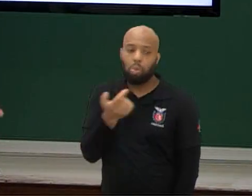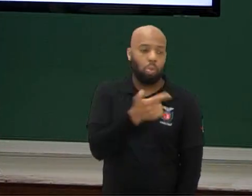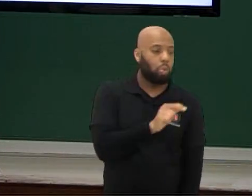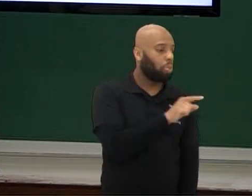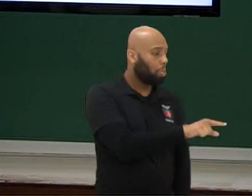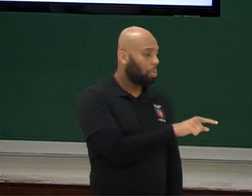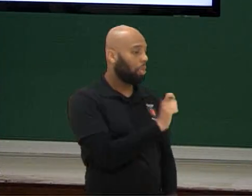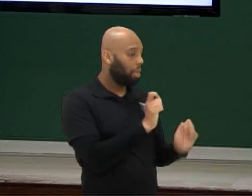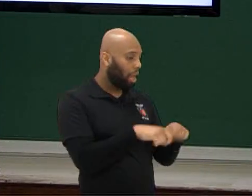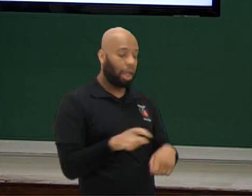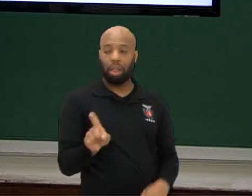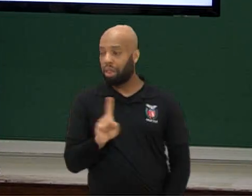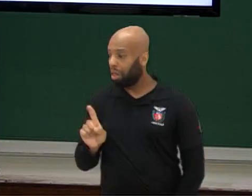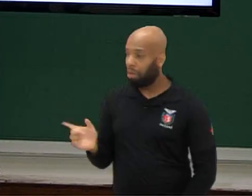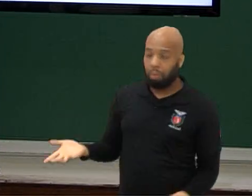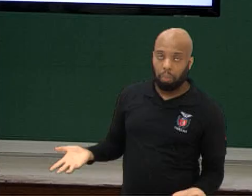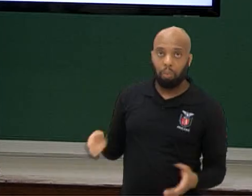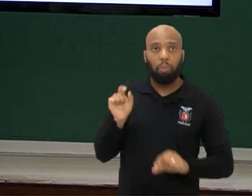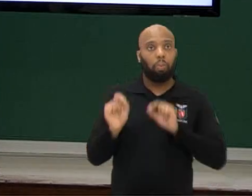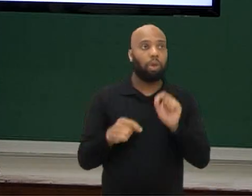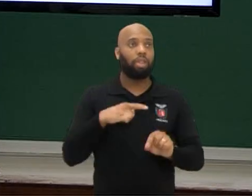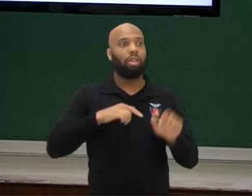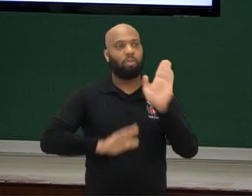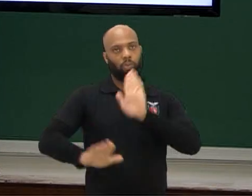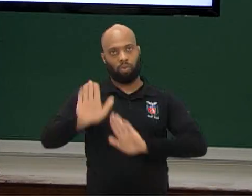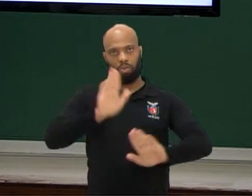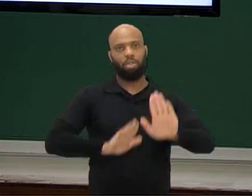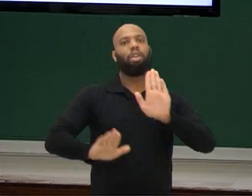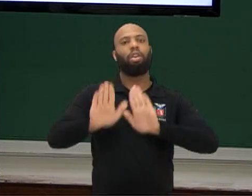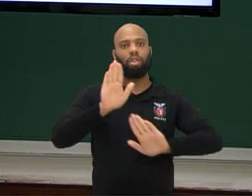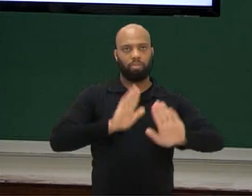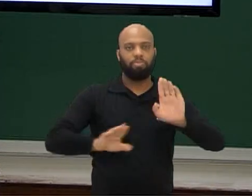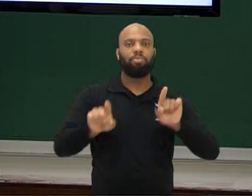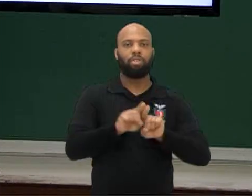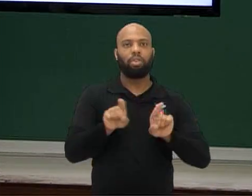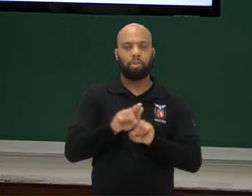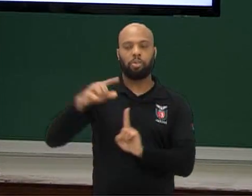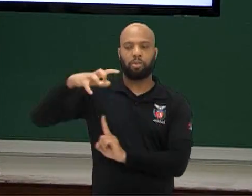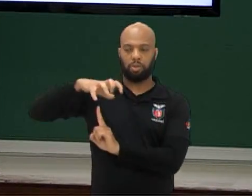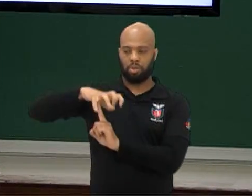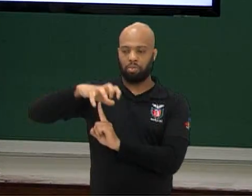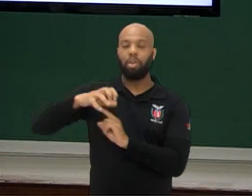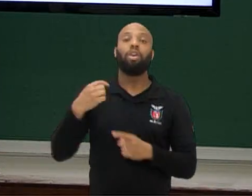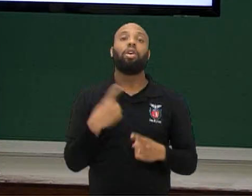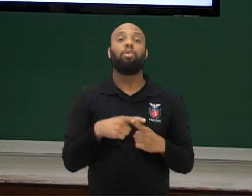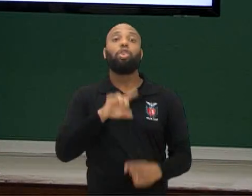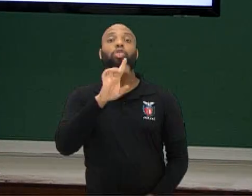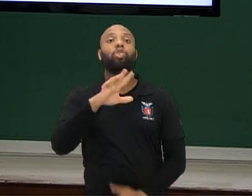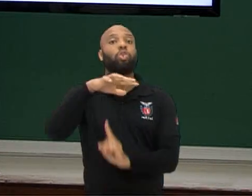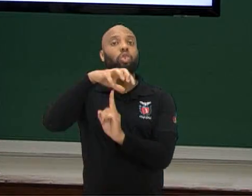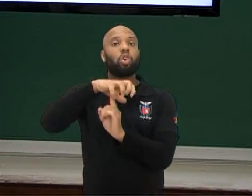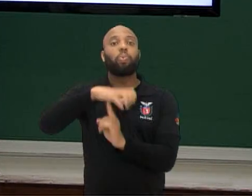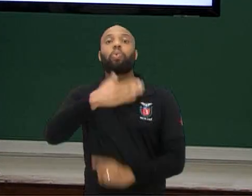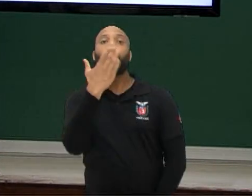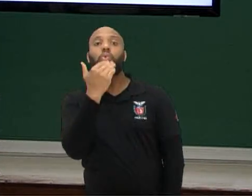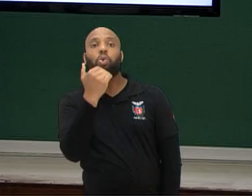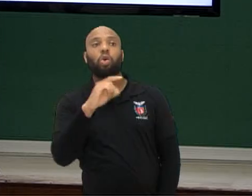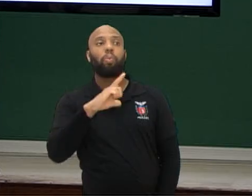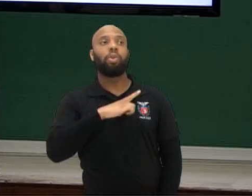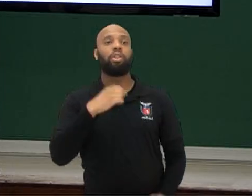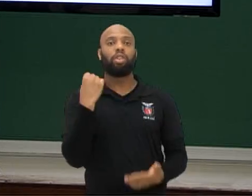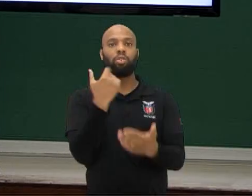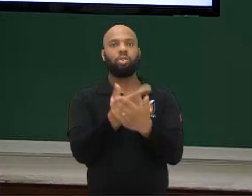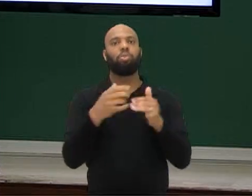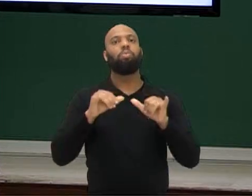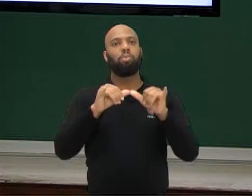não é comestível. Então, a gente tem que tomar muito cuidado com os cogumelos. A gente só come cogumelo, pessoal, que a gente compra